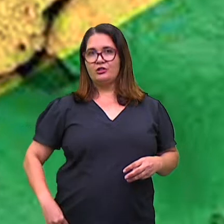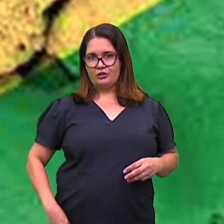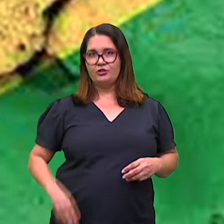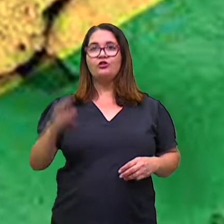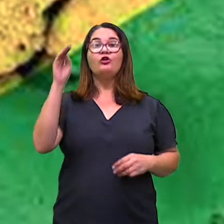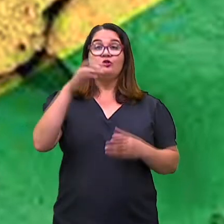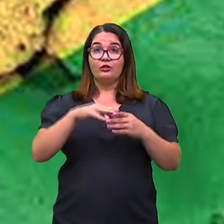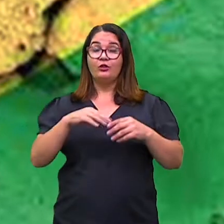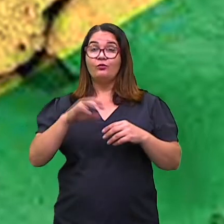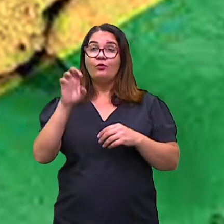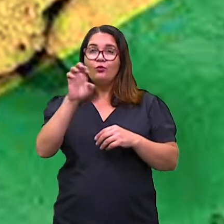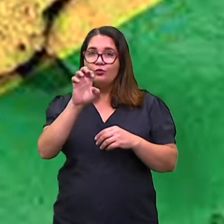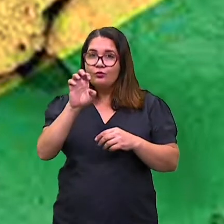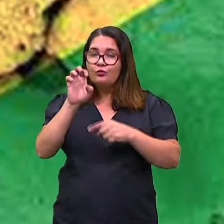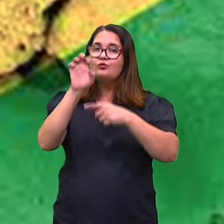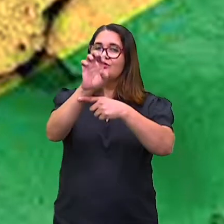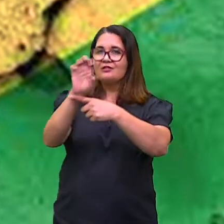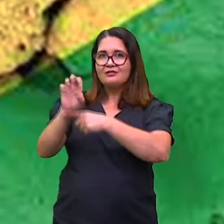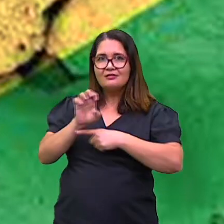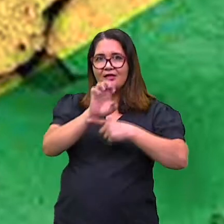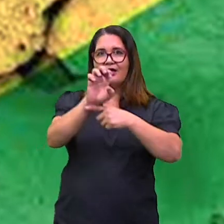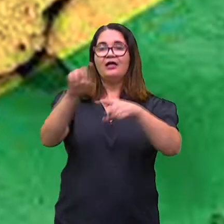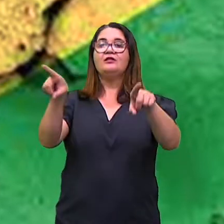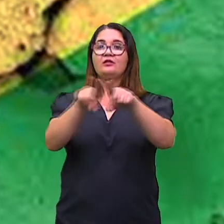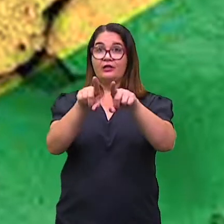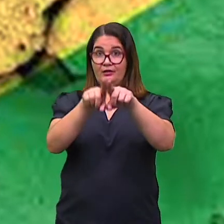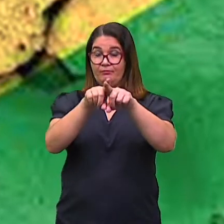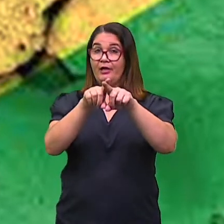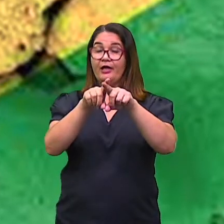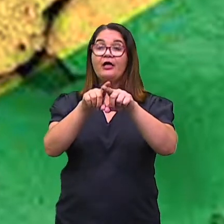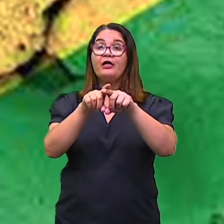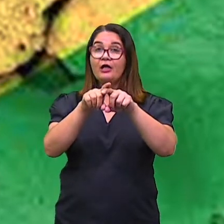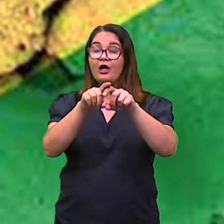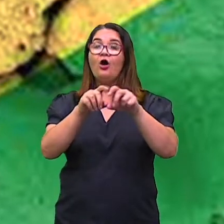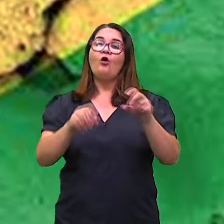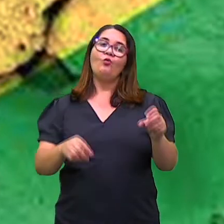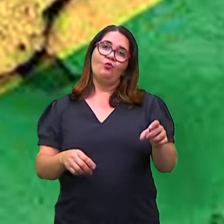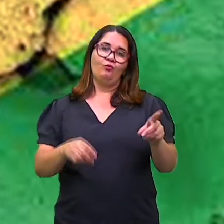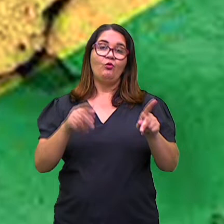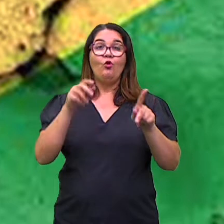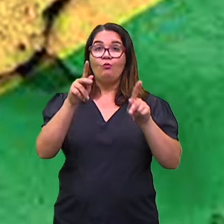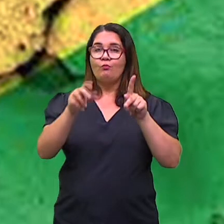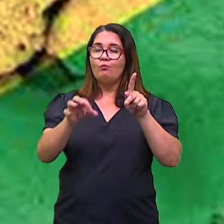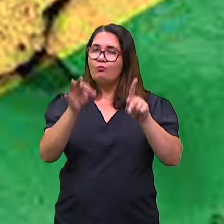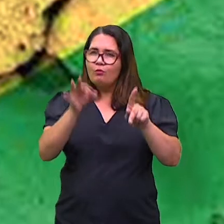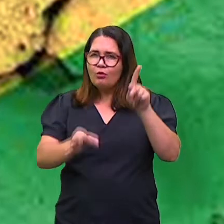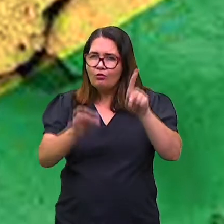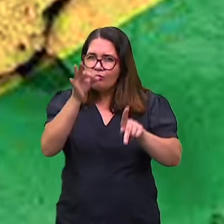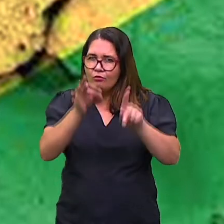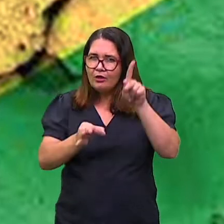Tribunal Federal e o Procurador-Geral da República. Isso na esfera federal.